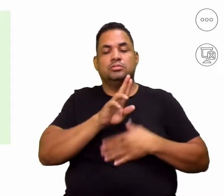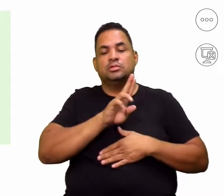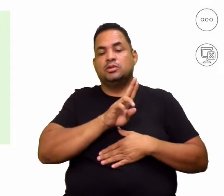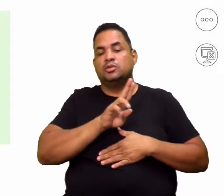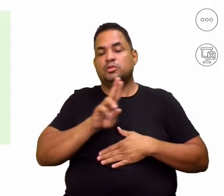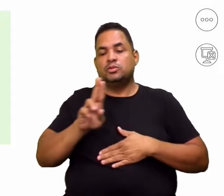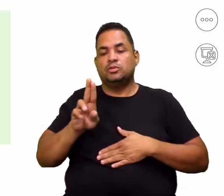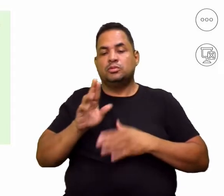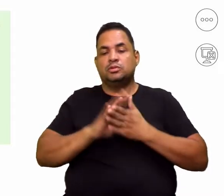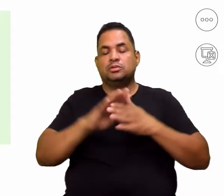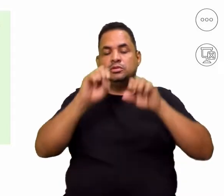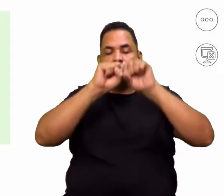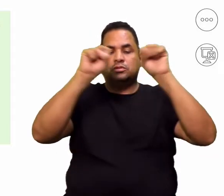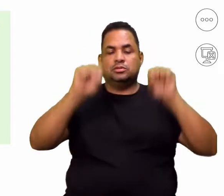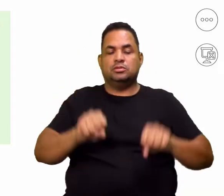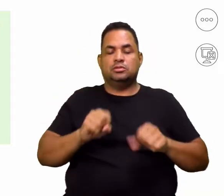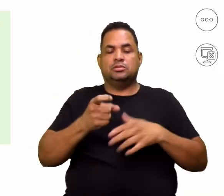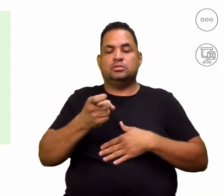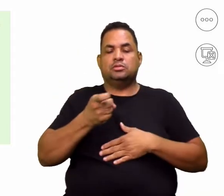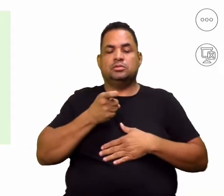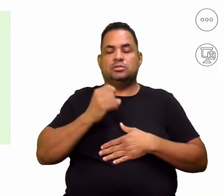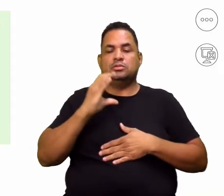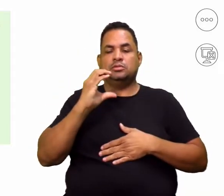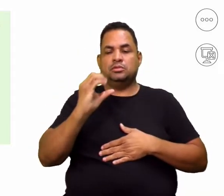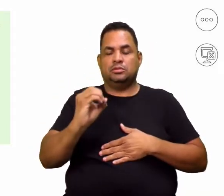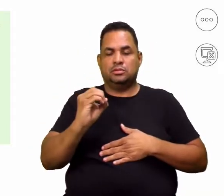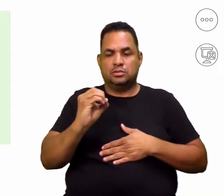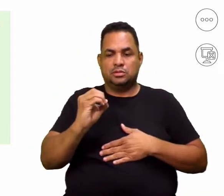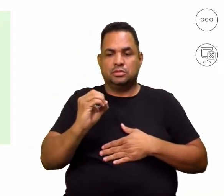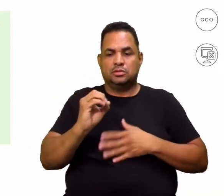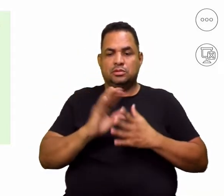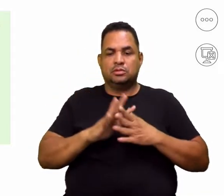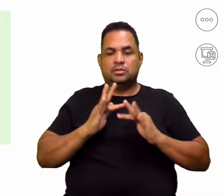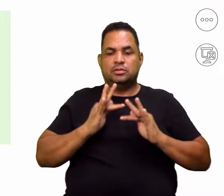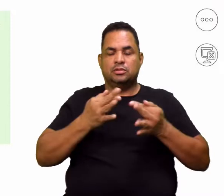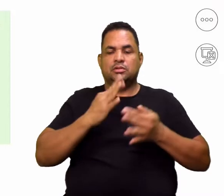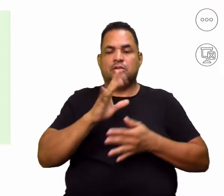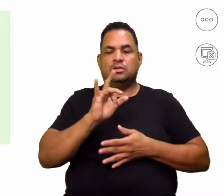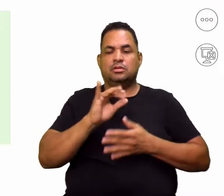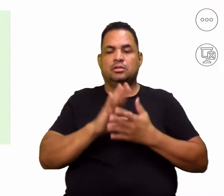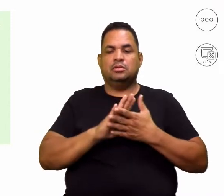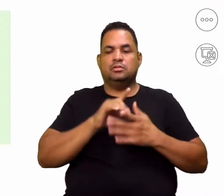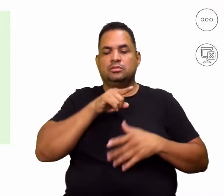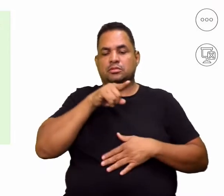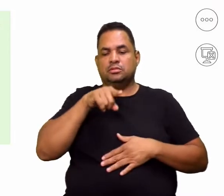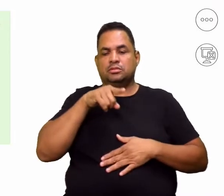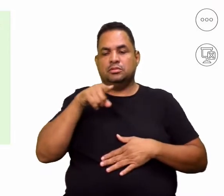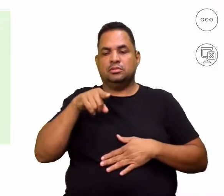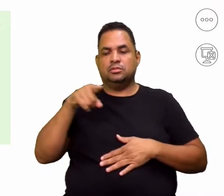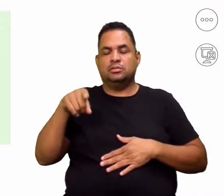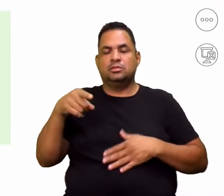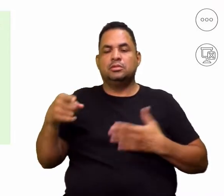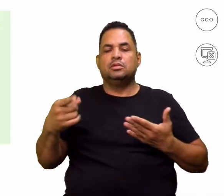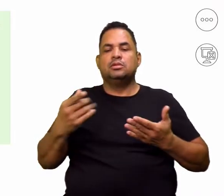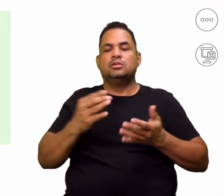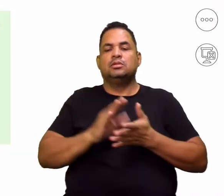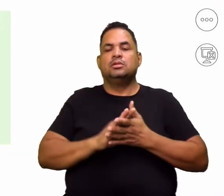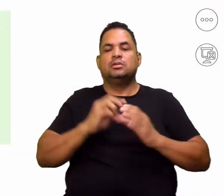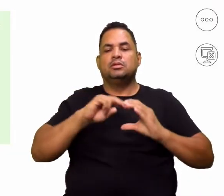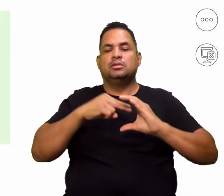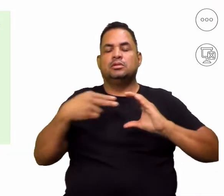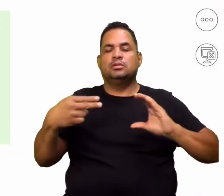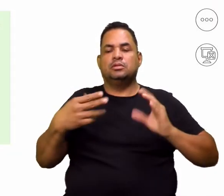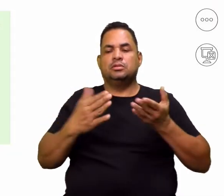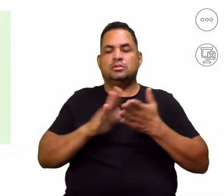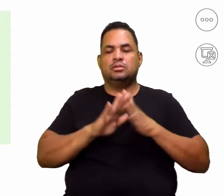X0, tá? Então, lá no finalzinho do cariótipo, ou seja, na sequência de cromossomos que você está organizando, de acordo